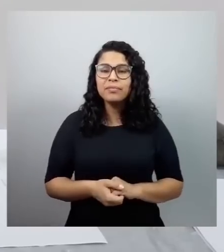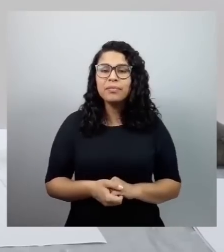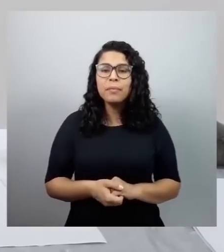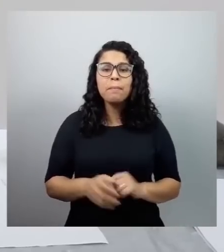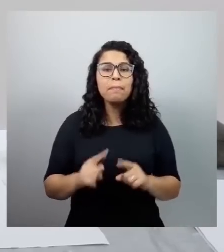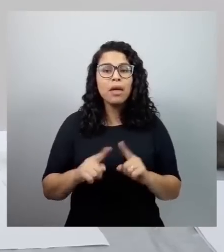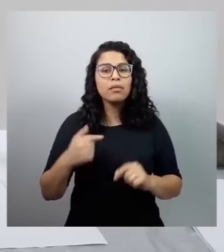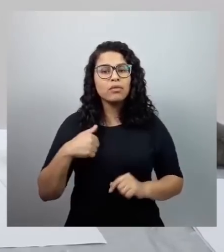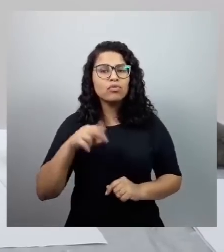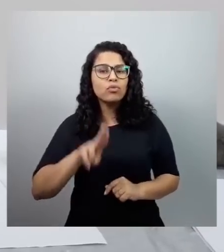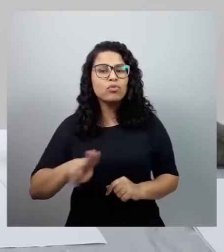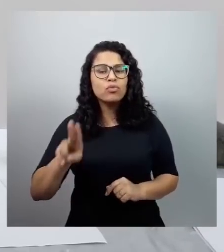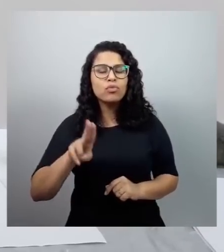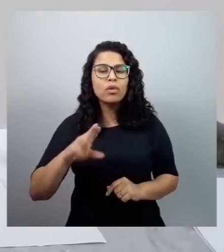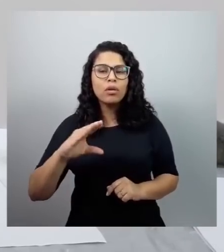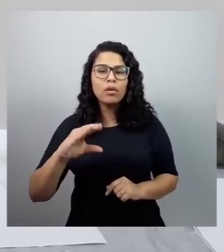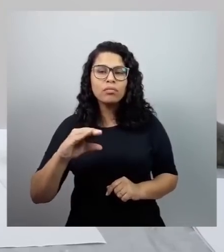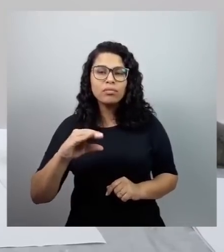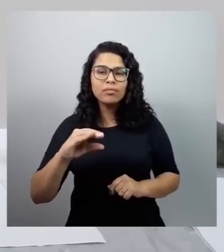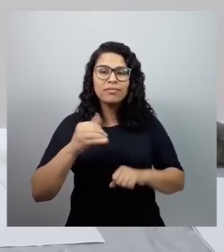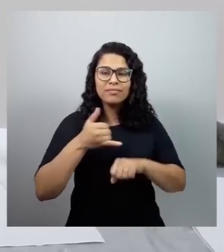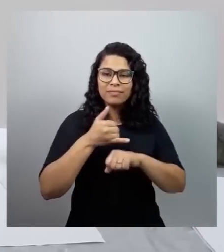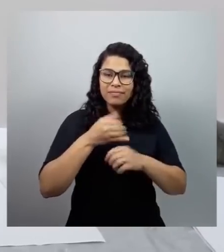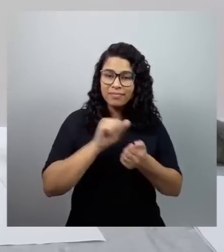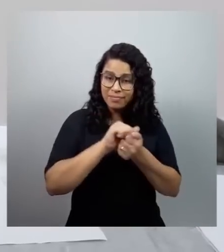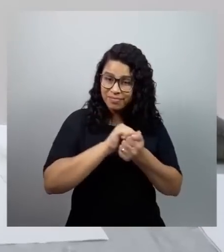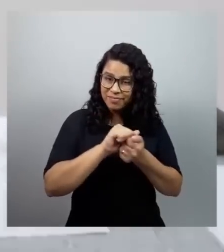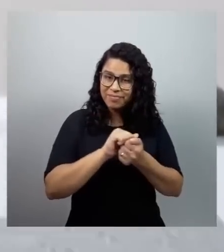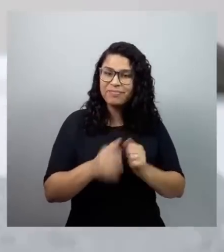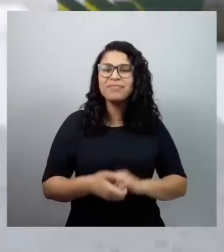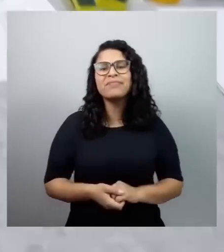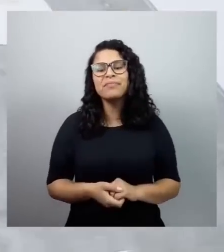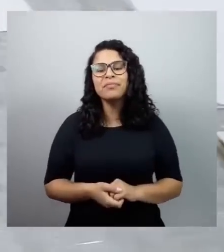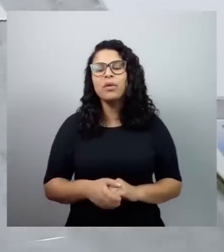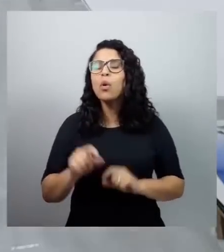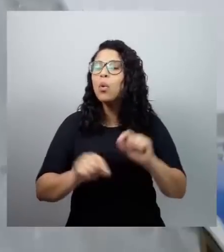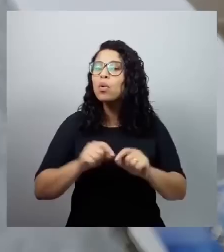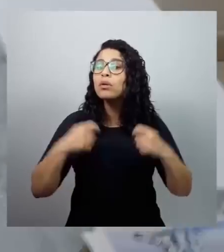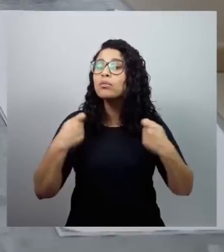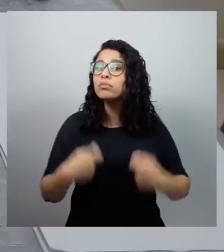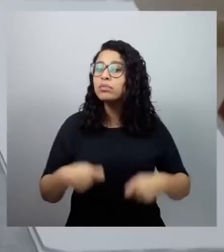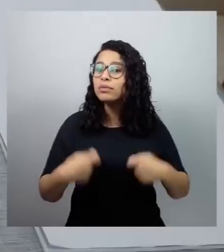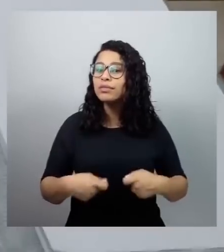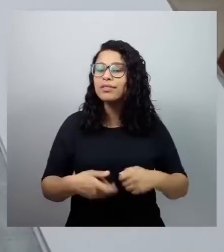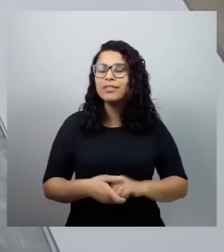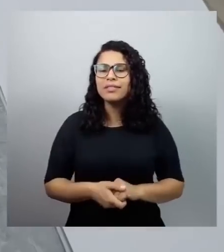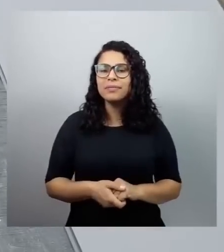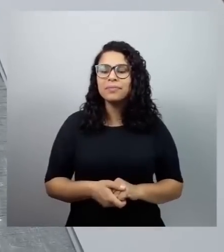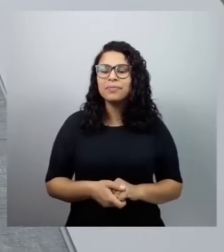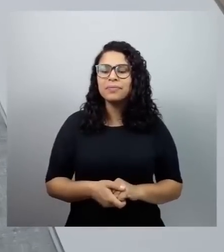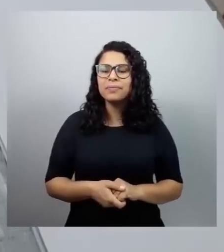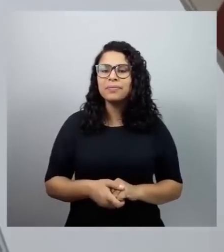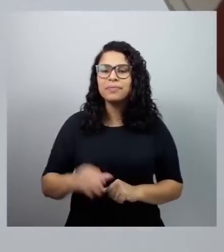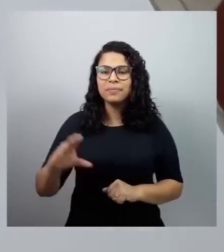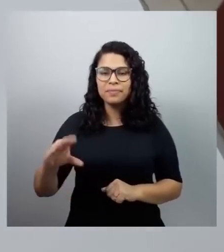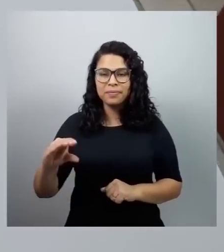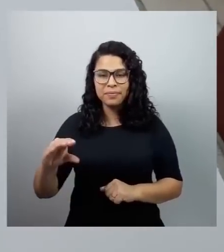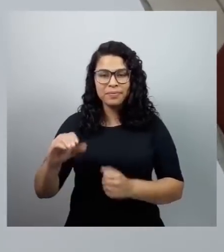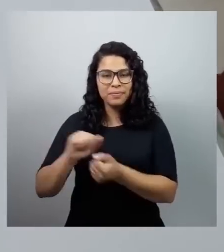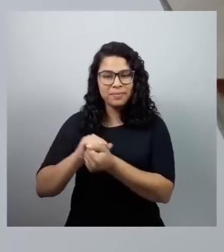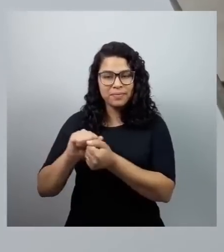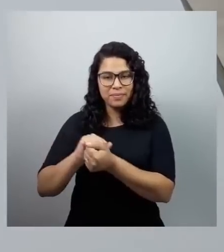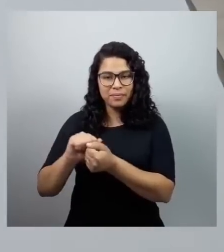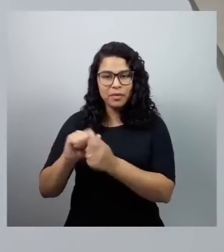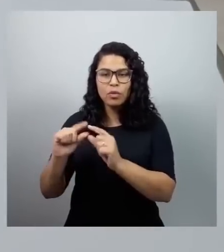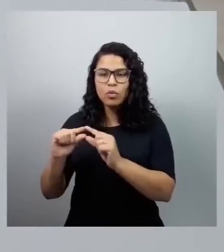eu vou fazer aqui com uma esponjinha, tá bom? O que, que nós vamos precisar? Nós vamos precisar de esponja, essa que